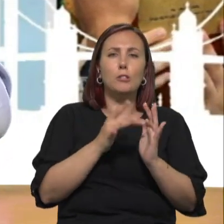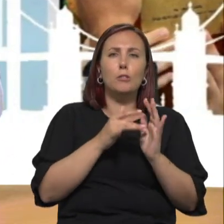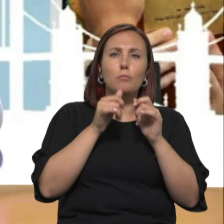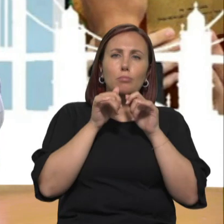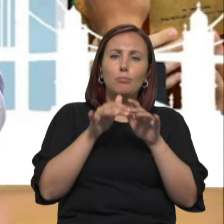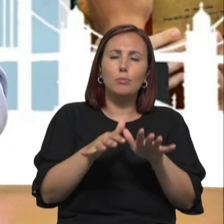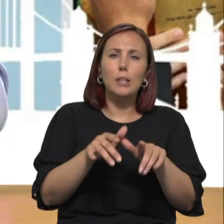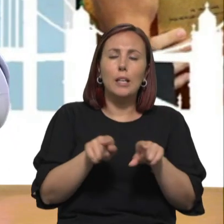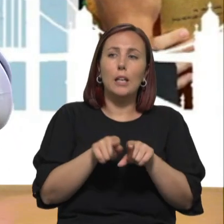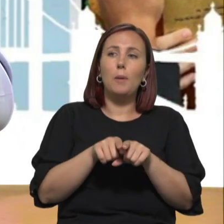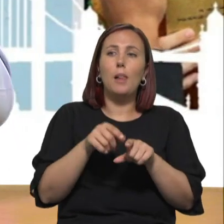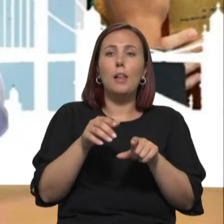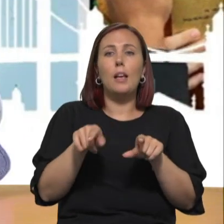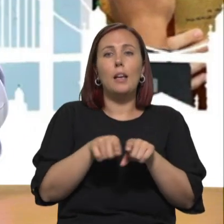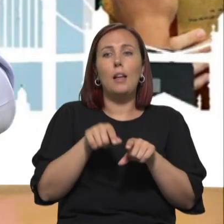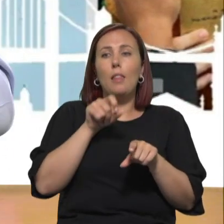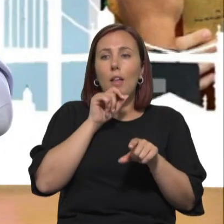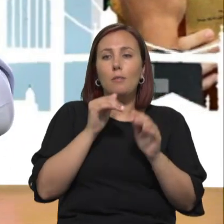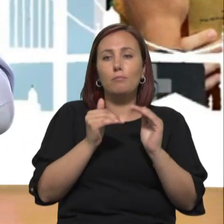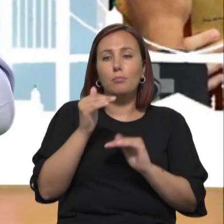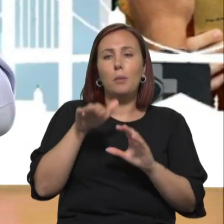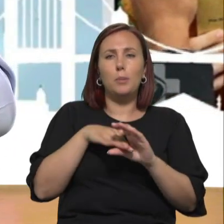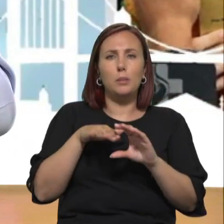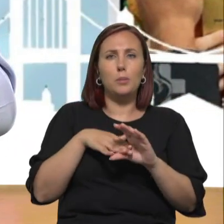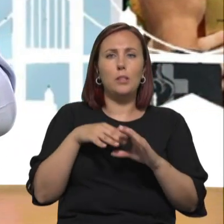de participação, de solidariedade,